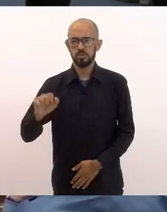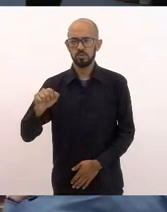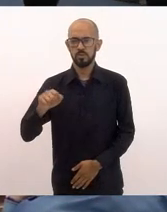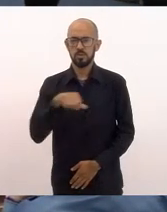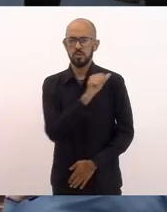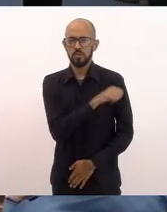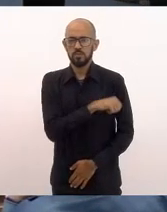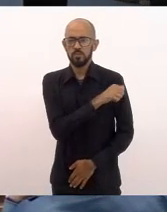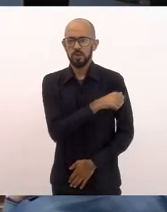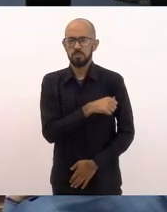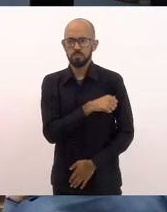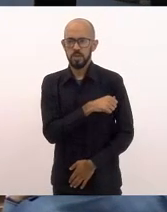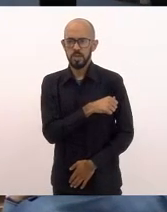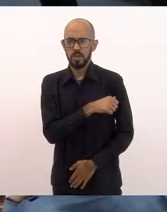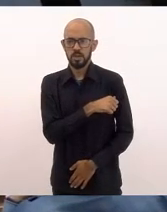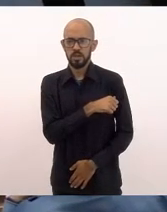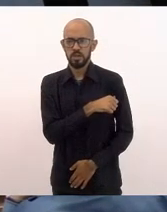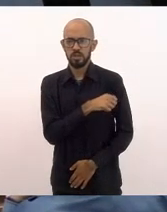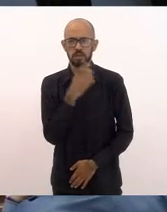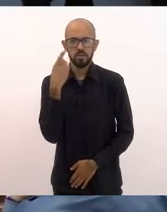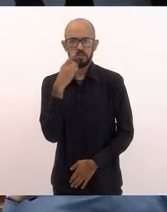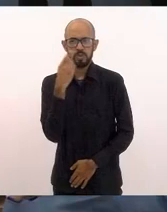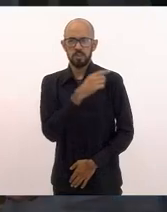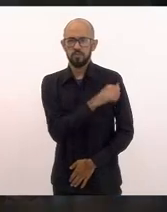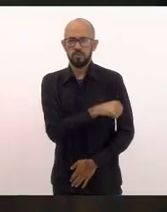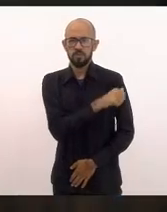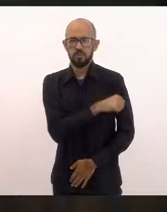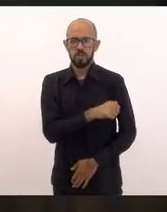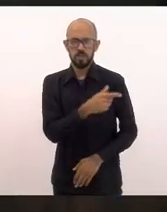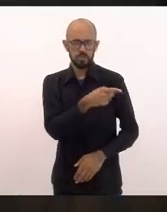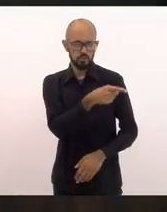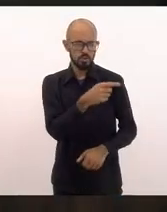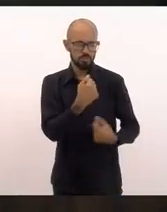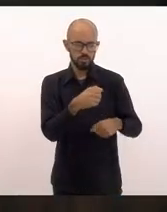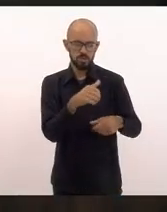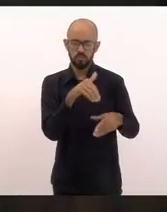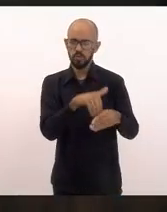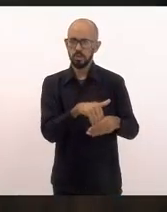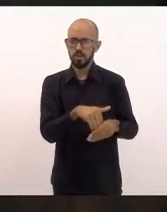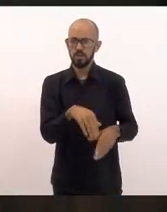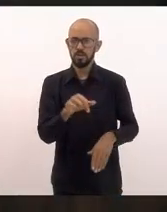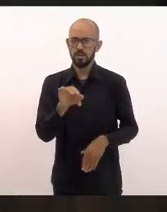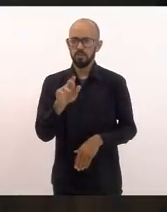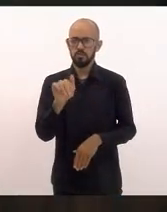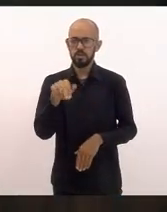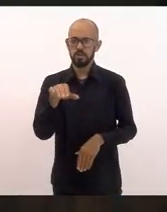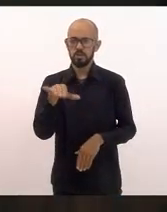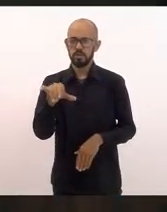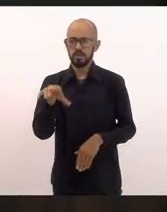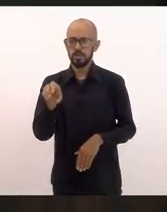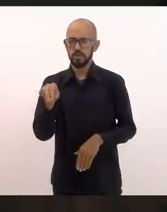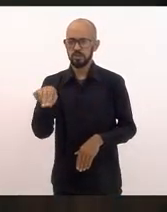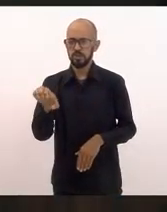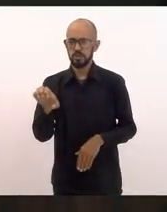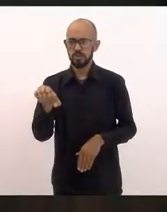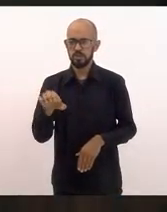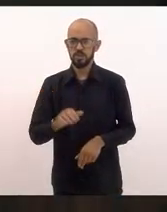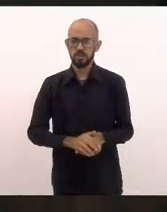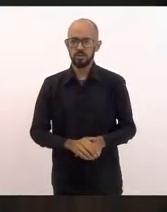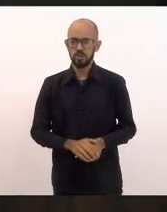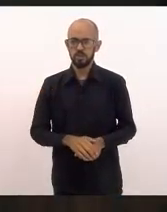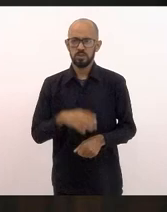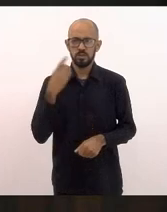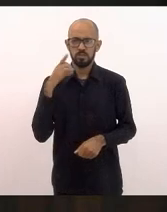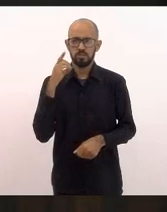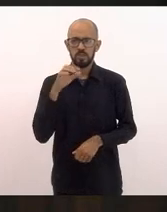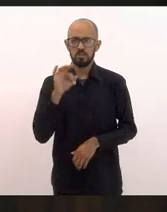enfermeira Rejane, Vossa Excelência tem que votar. Deputada Franciane Mota. Deputada